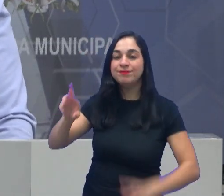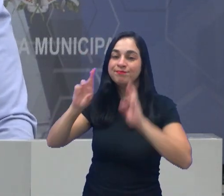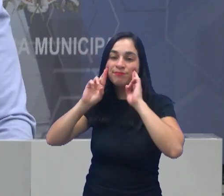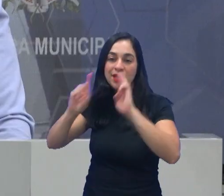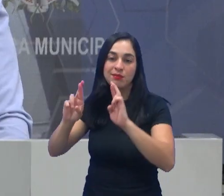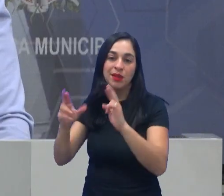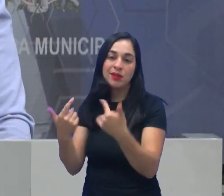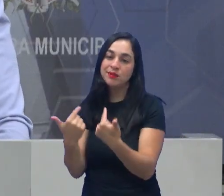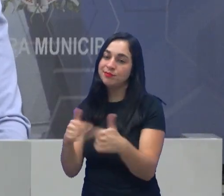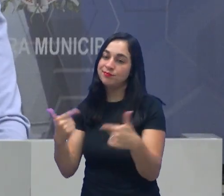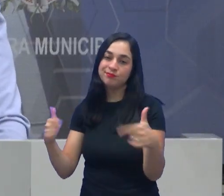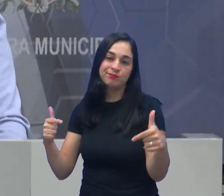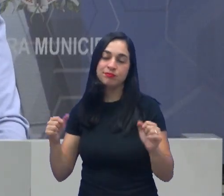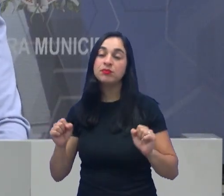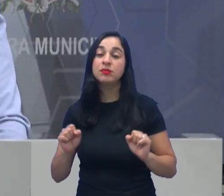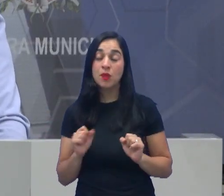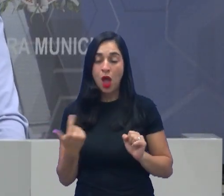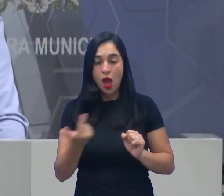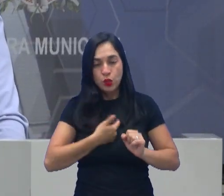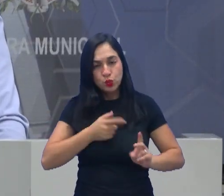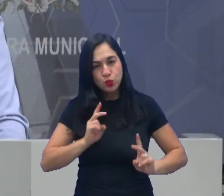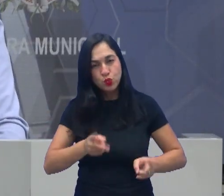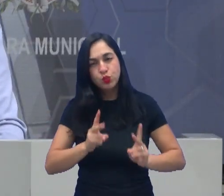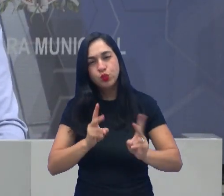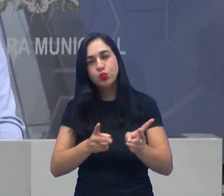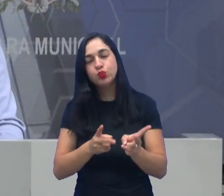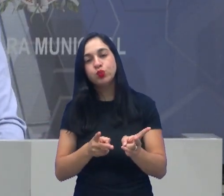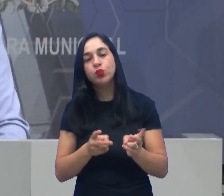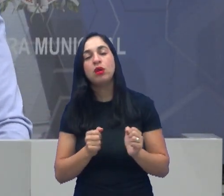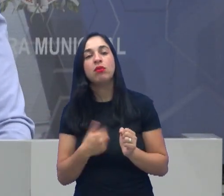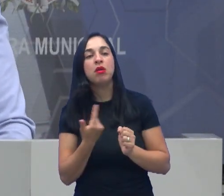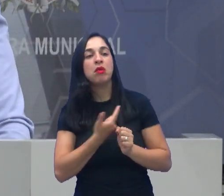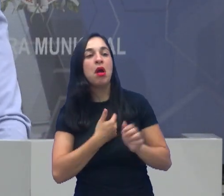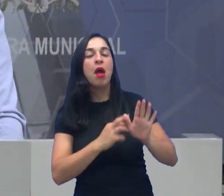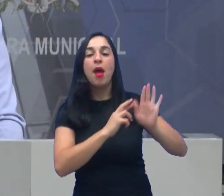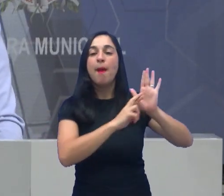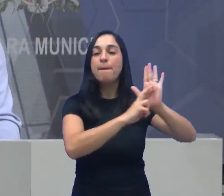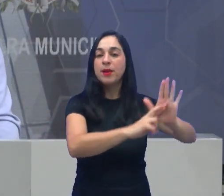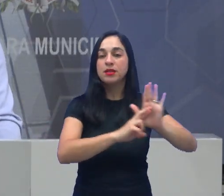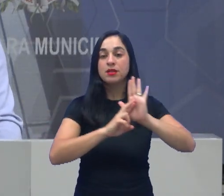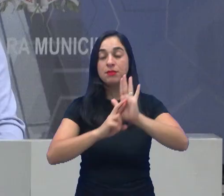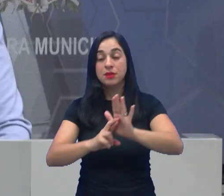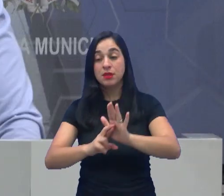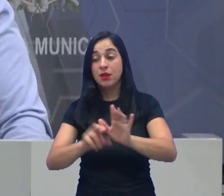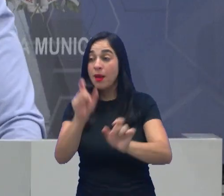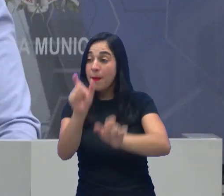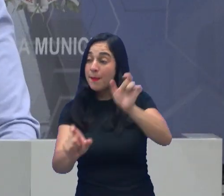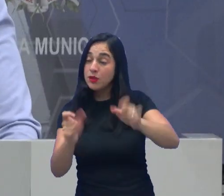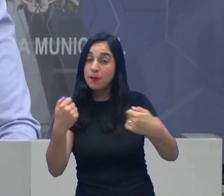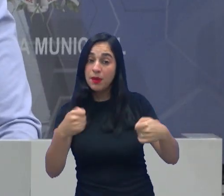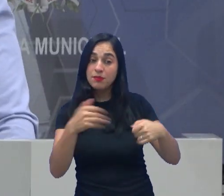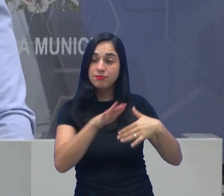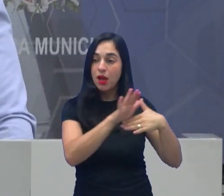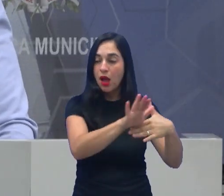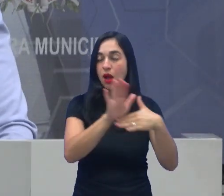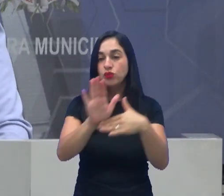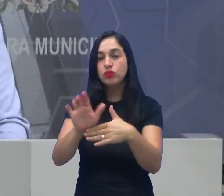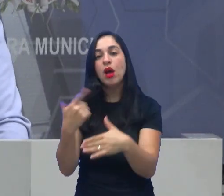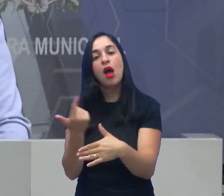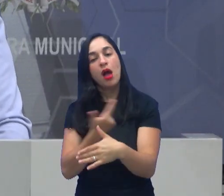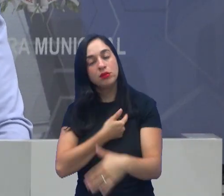nossa população. Vamos continuar dando voz àqueles que mais precisam, que mais necessitam de atenção e